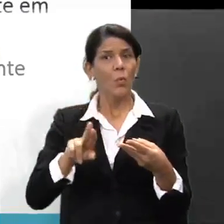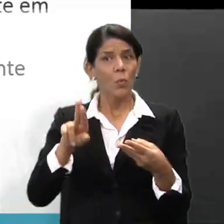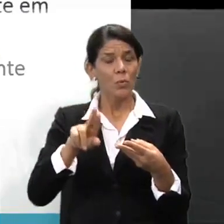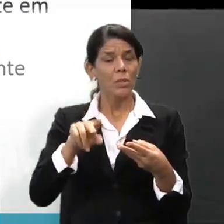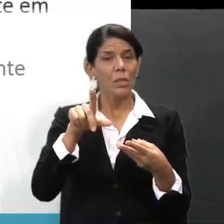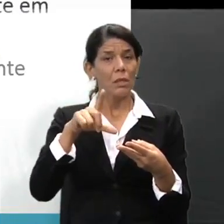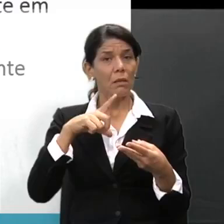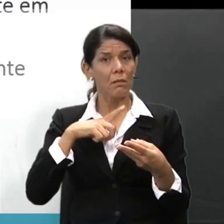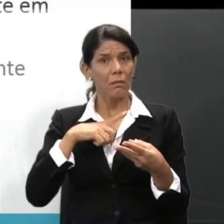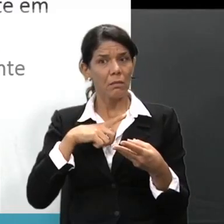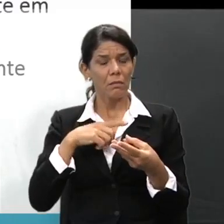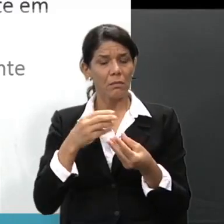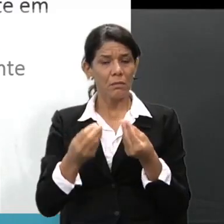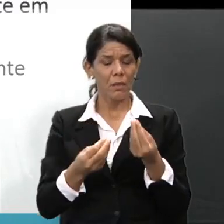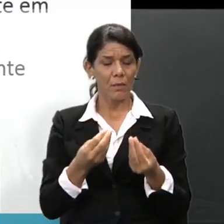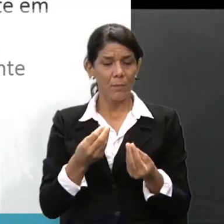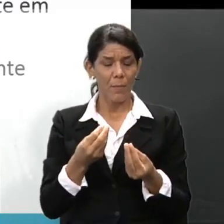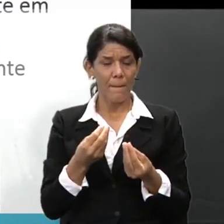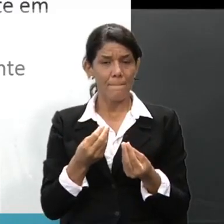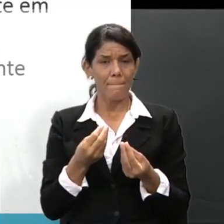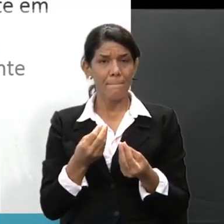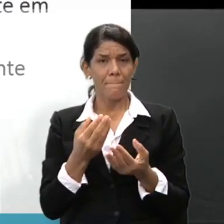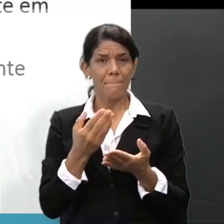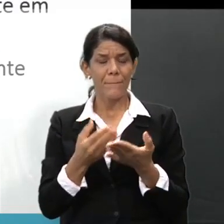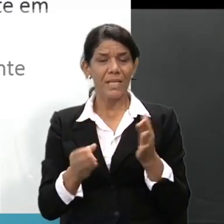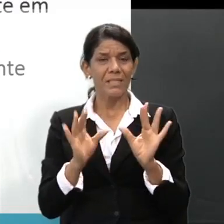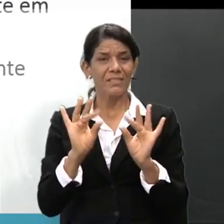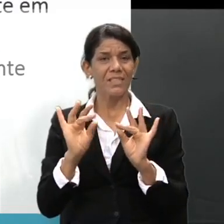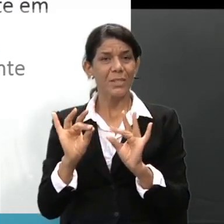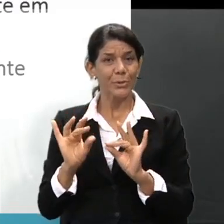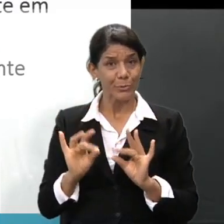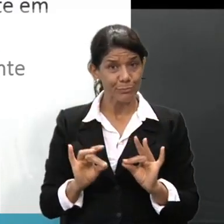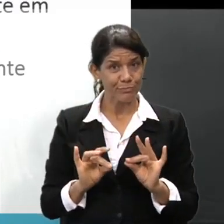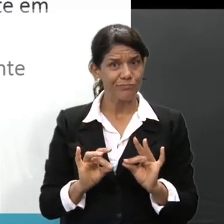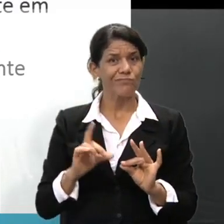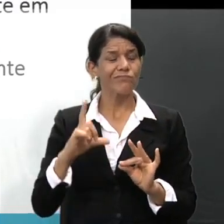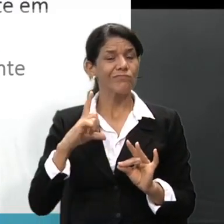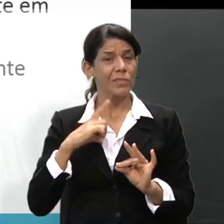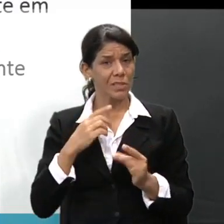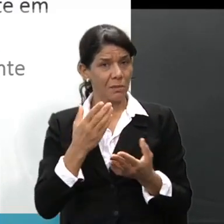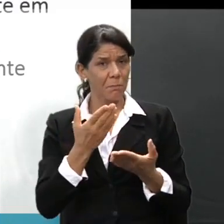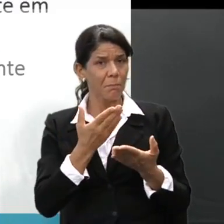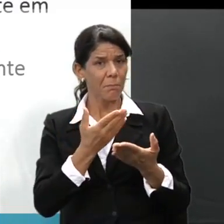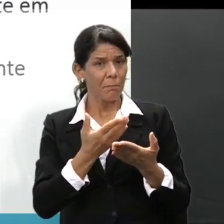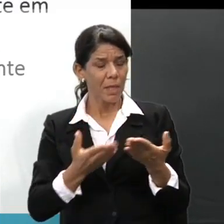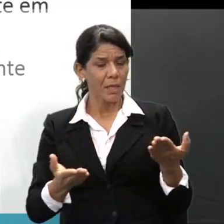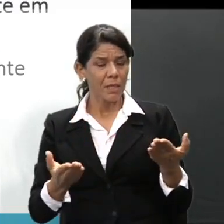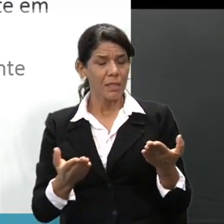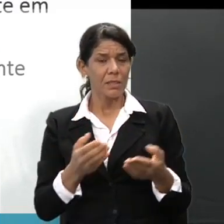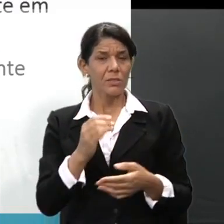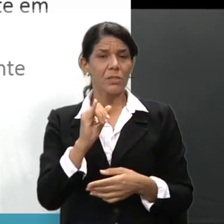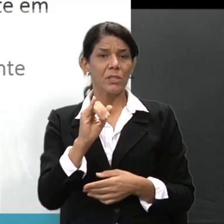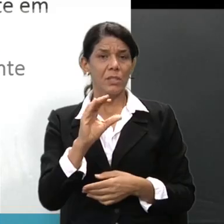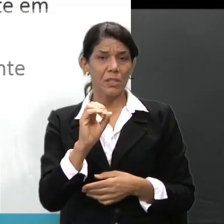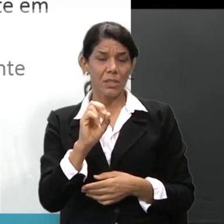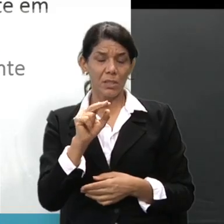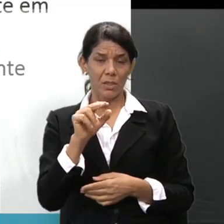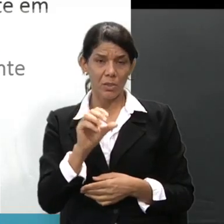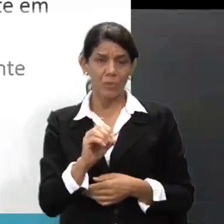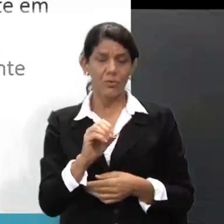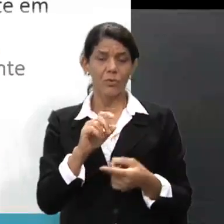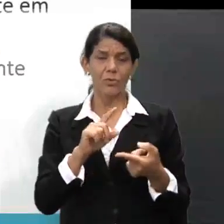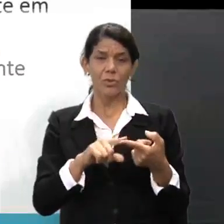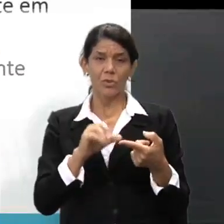que existe uma perda significativa de líquidos e a gente acaba perdendo bastante íons, de